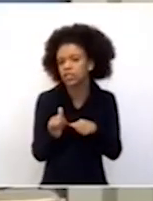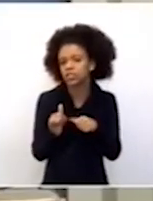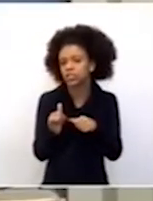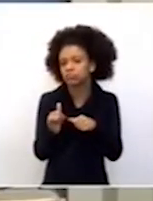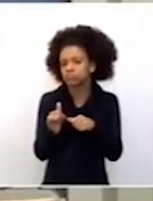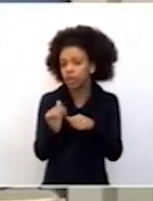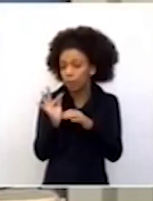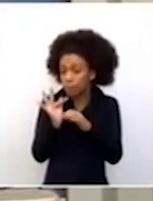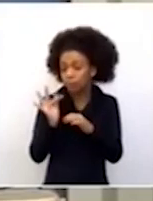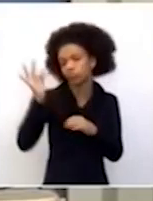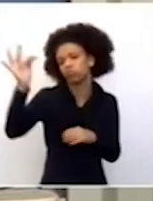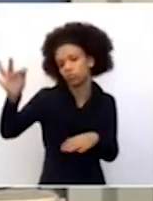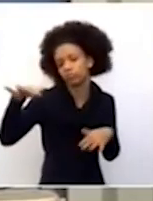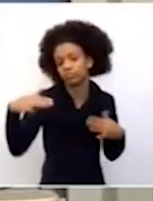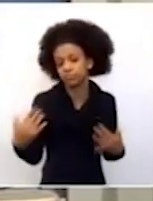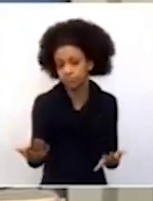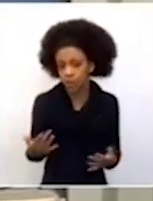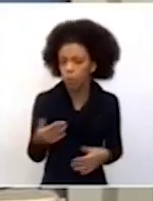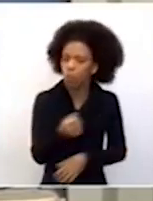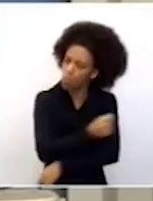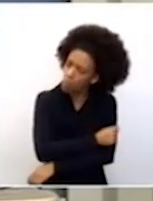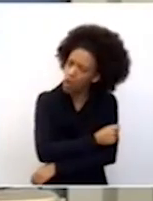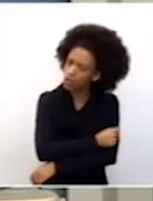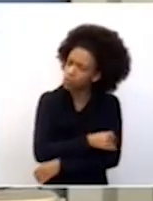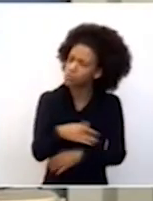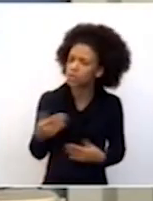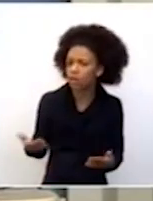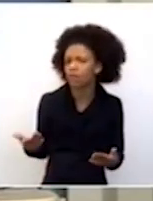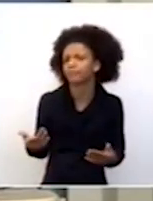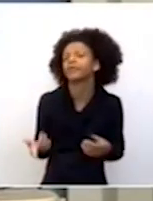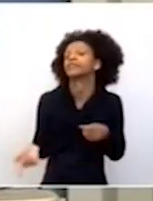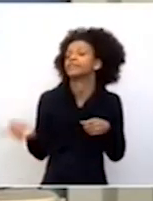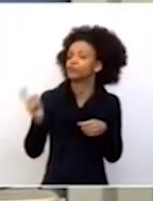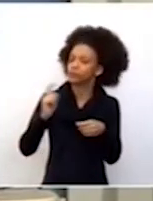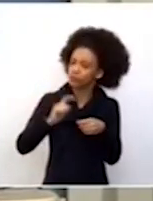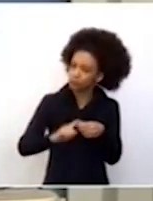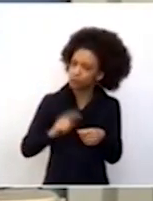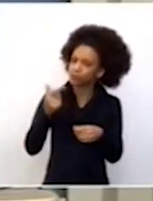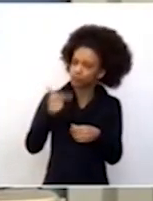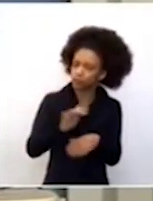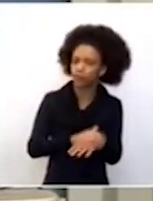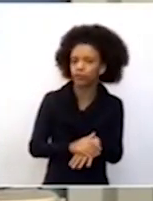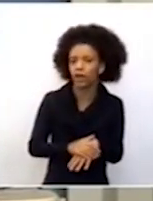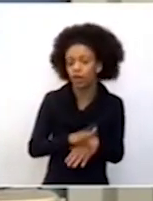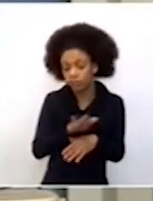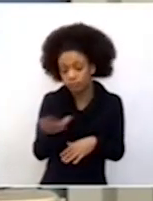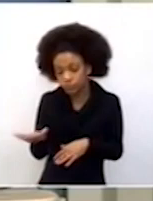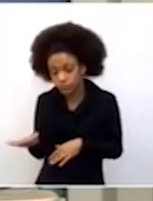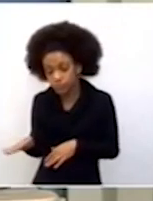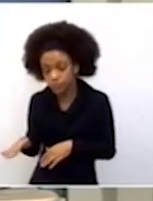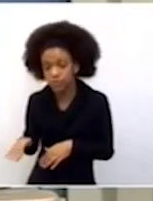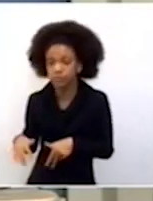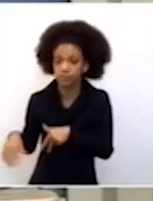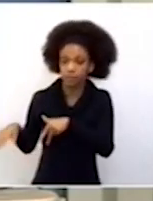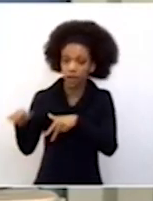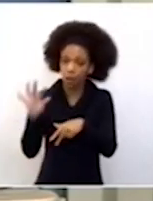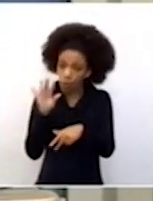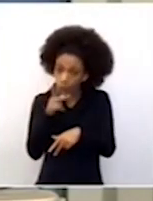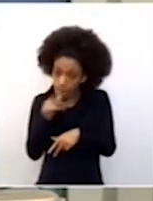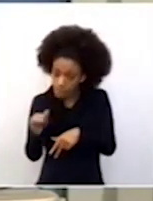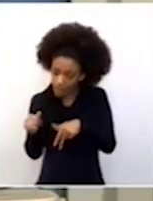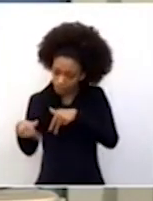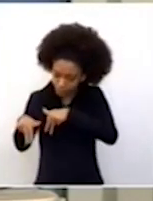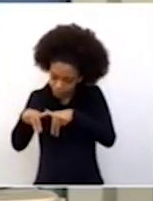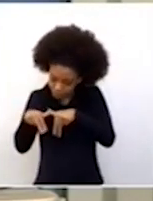previsões. Então, o aluno, né, é naquela questão que eu vou retomar novamente, né? A criança está com seu pai, ele vai atravessar a rua, né? Aí vai vir no carro, ele